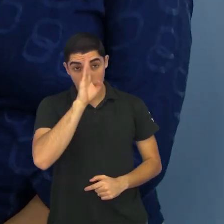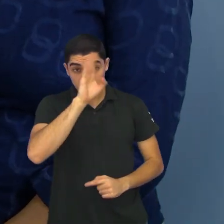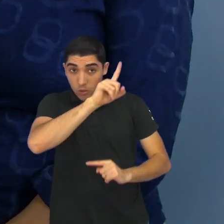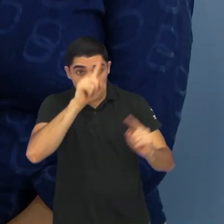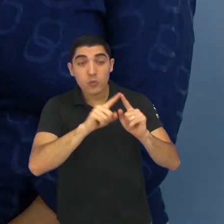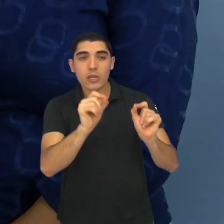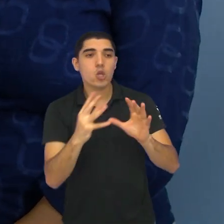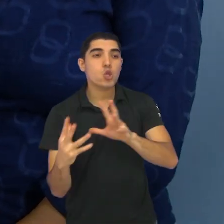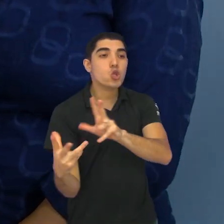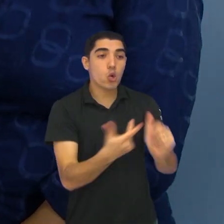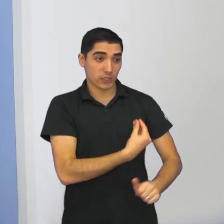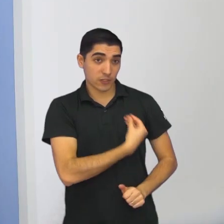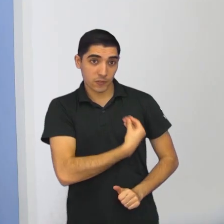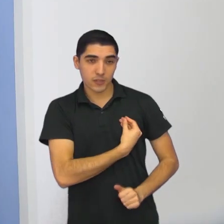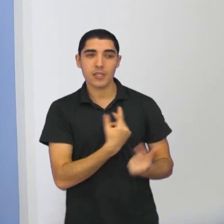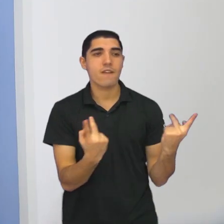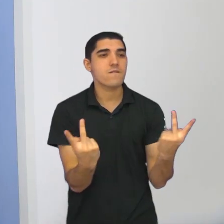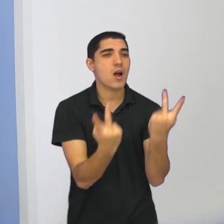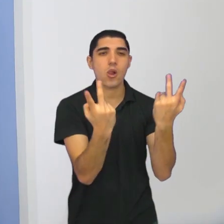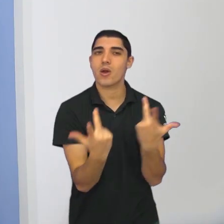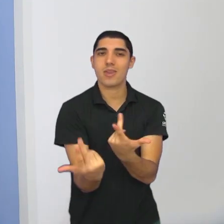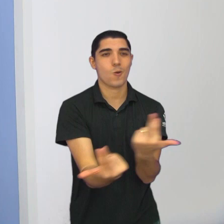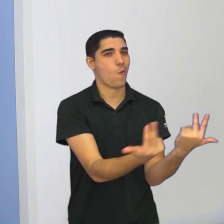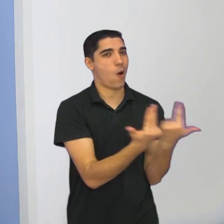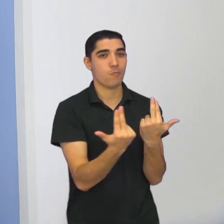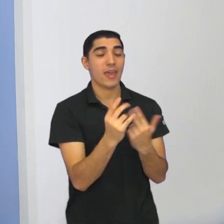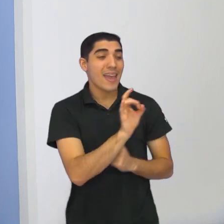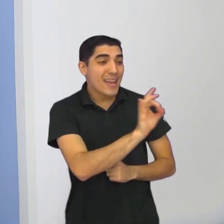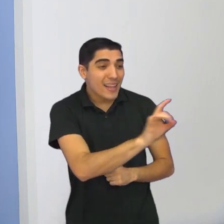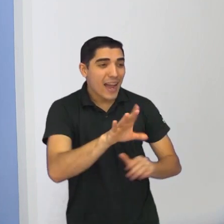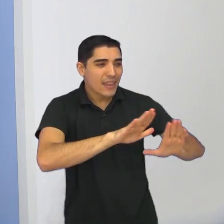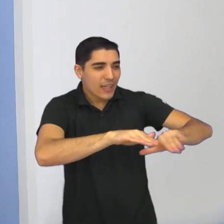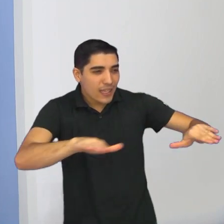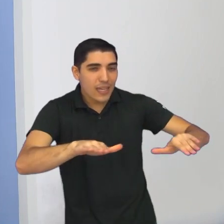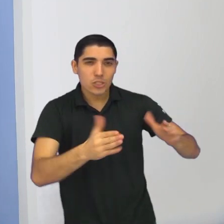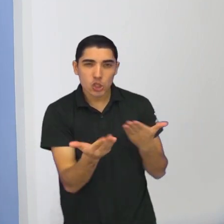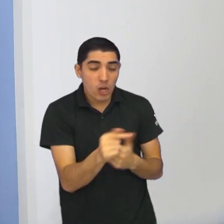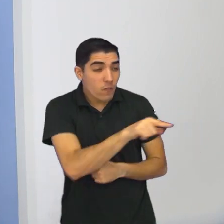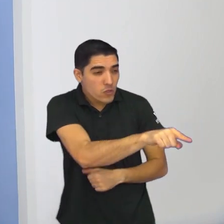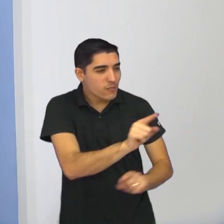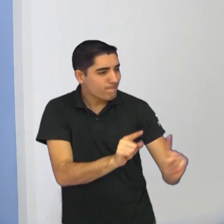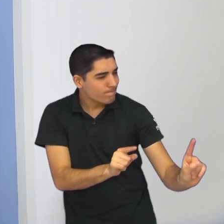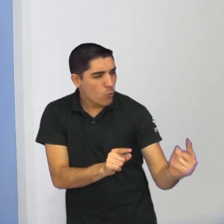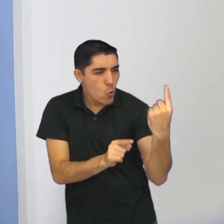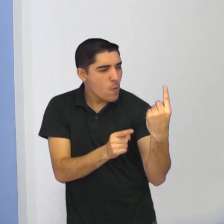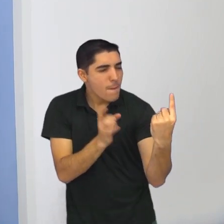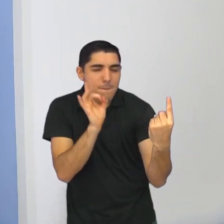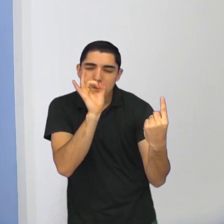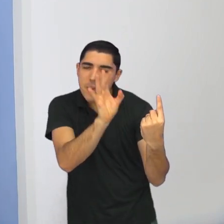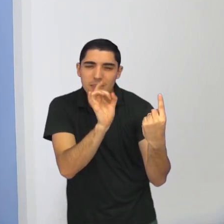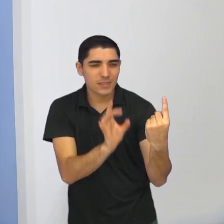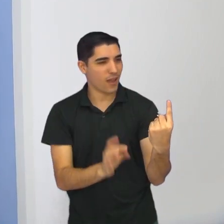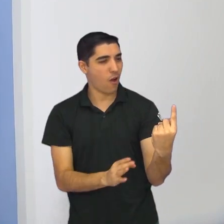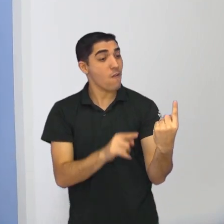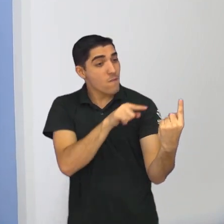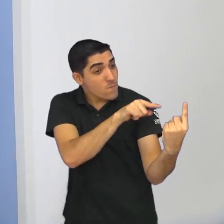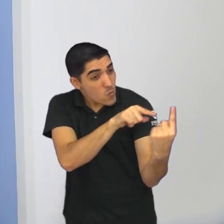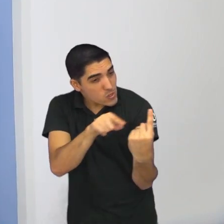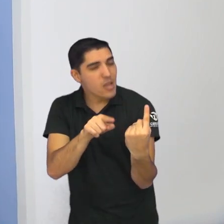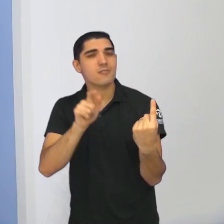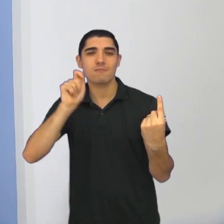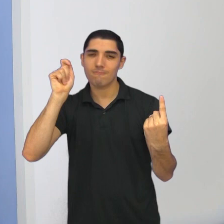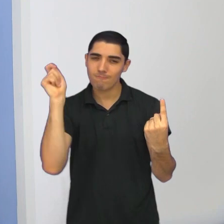tratar todas as vidas com o mesmo valor e olhar para cada criança e cada jovem como se ele fosse único e garantir